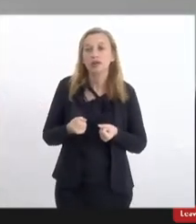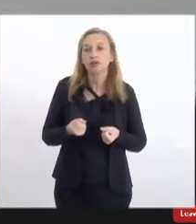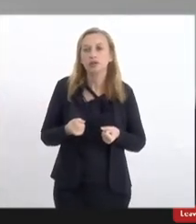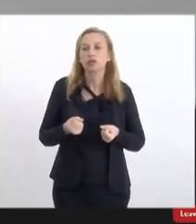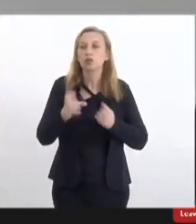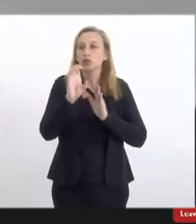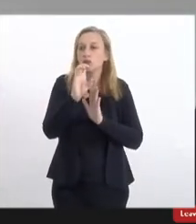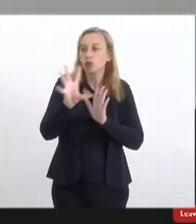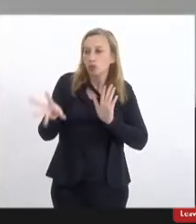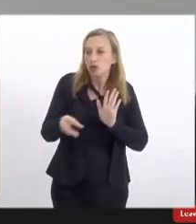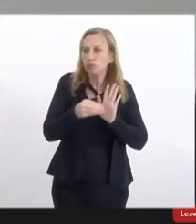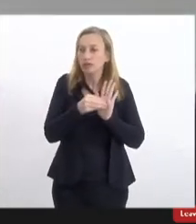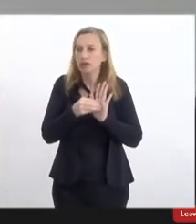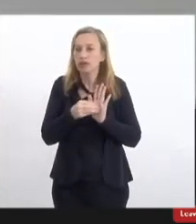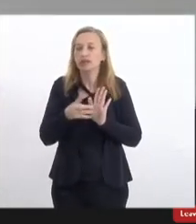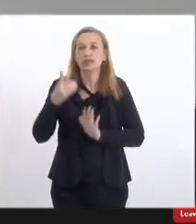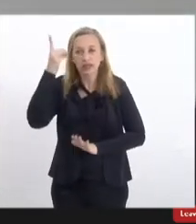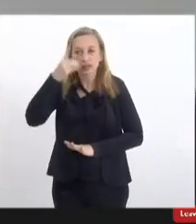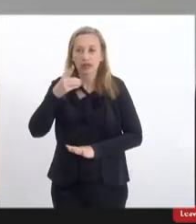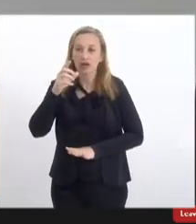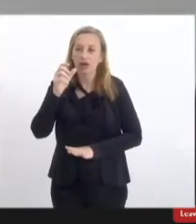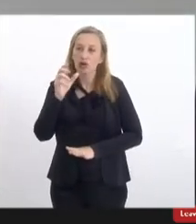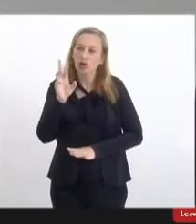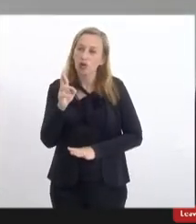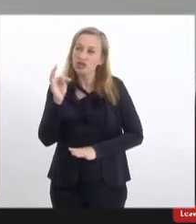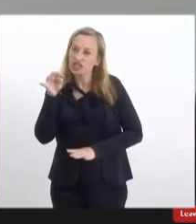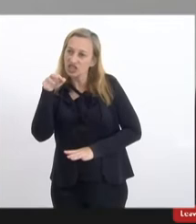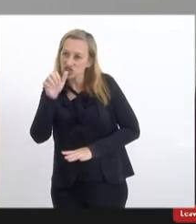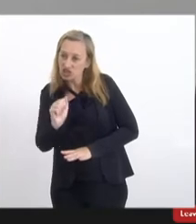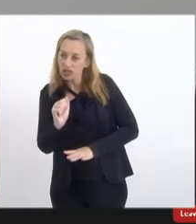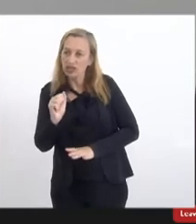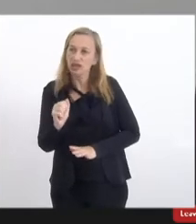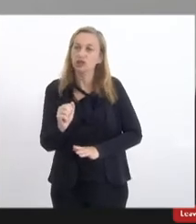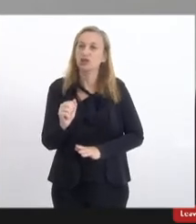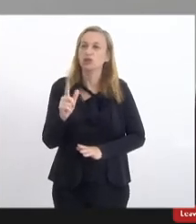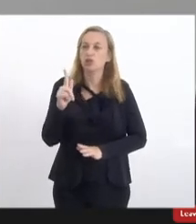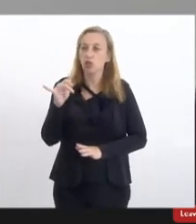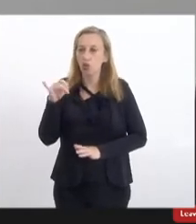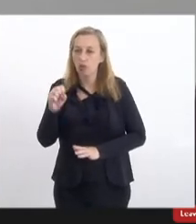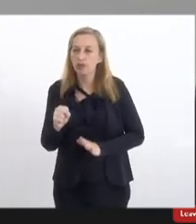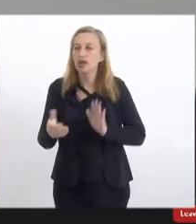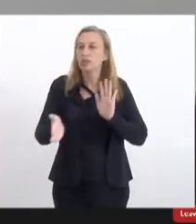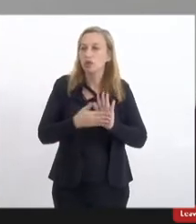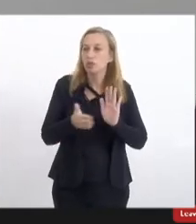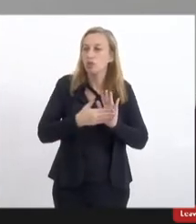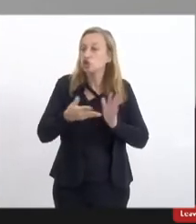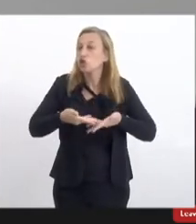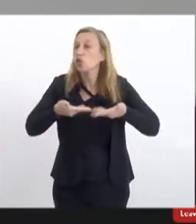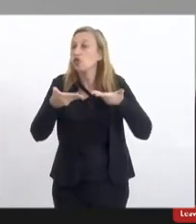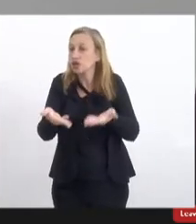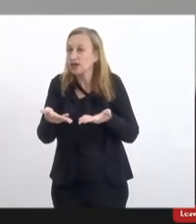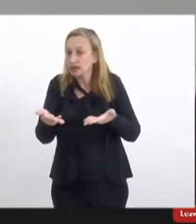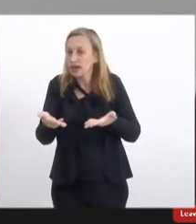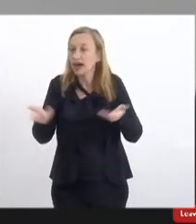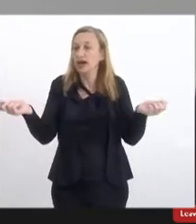emenda parlamentar da deputada Rosângela Gomes e a proposta é ofertar capacitação para essas